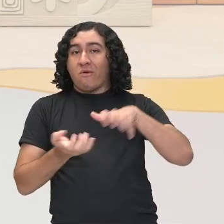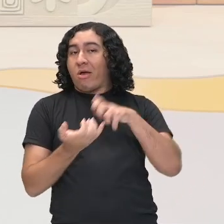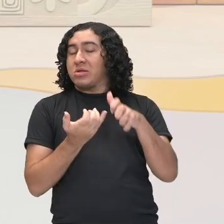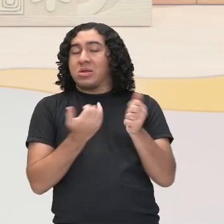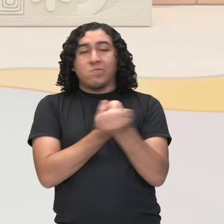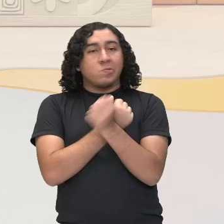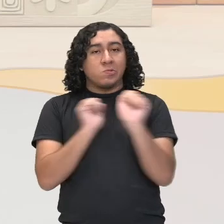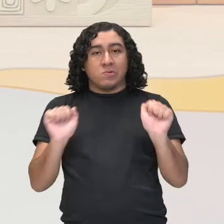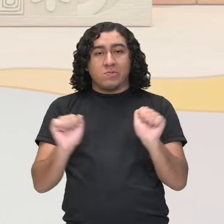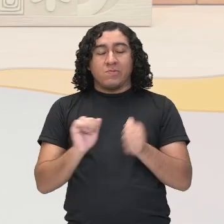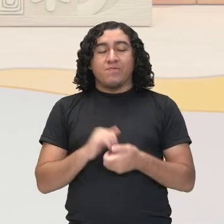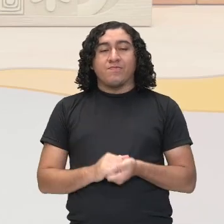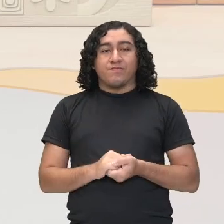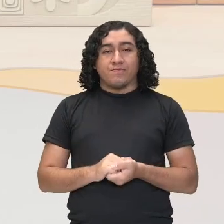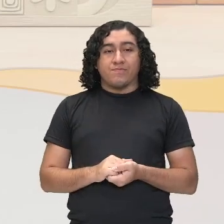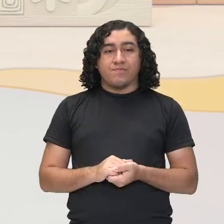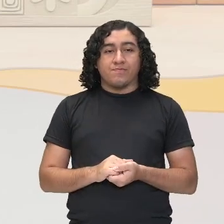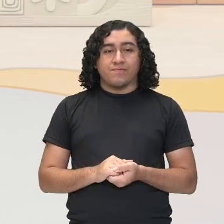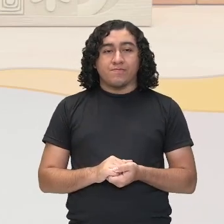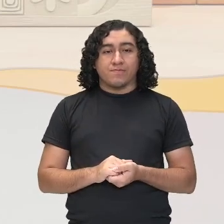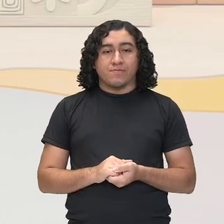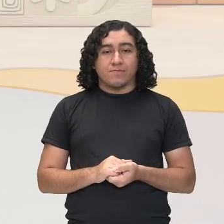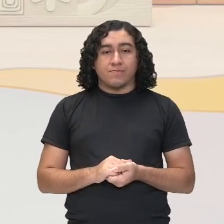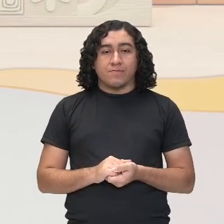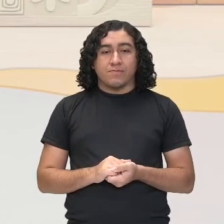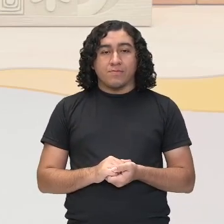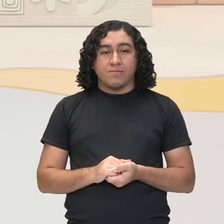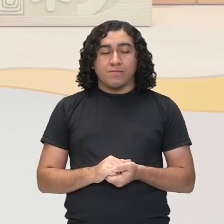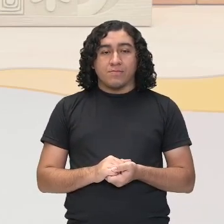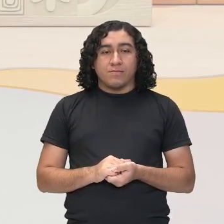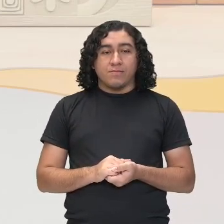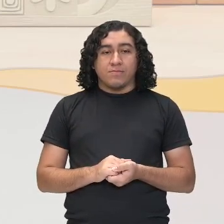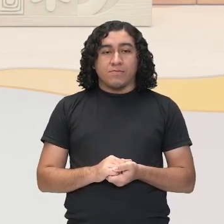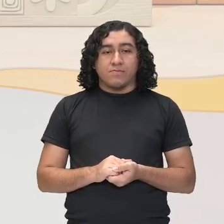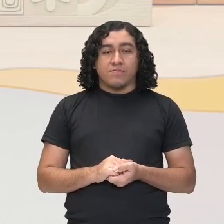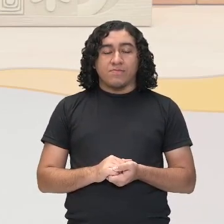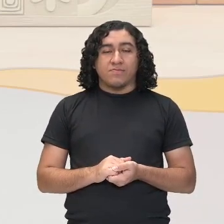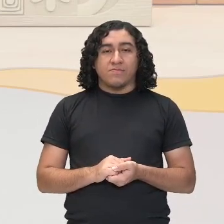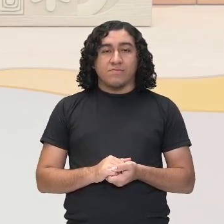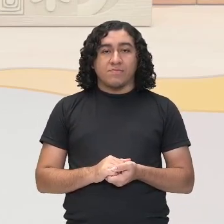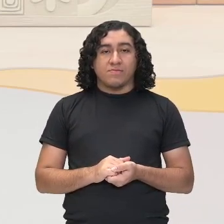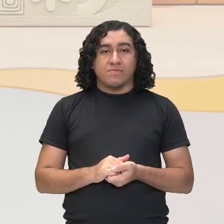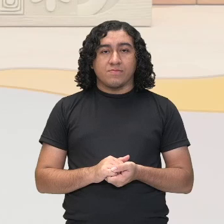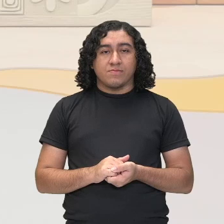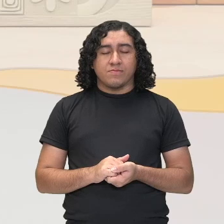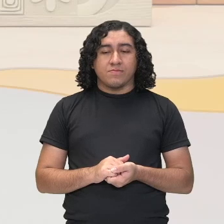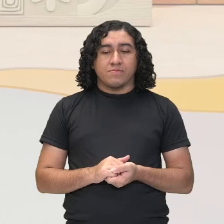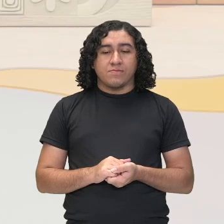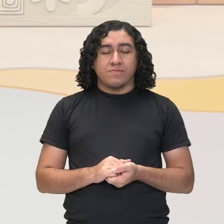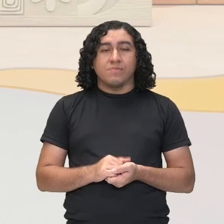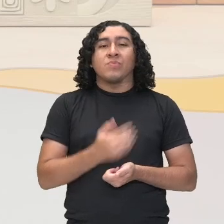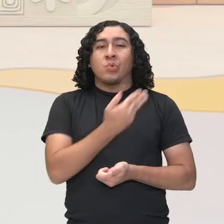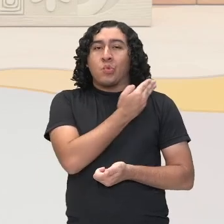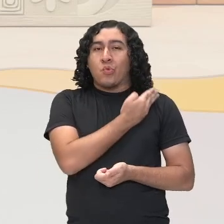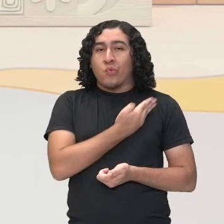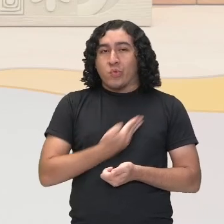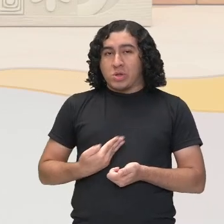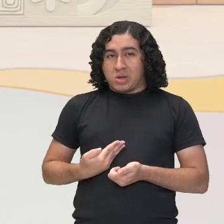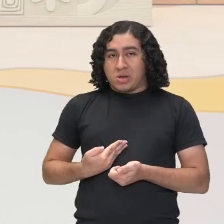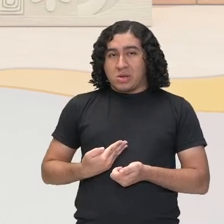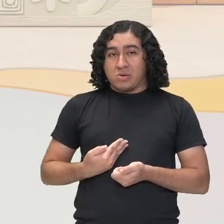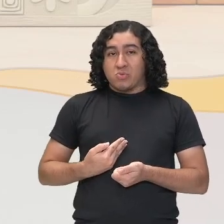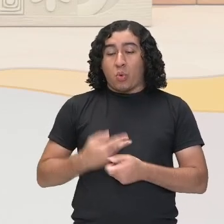queridos, que quando um governante, é melhor ele ser temido porque ele vai ser mais respeitado.